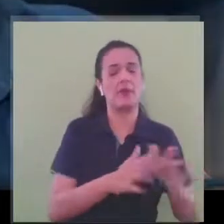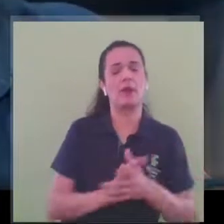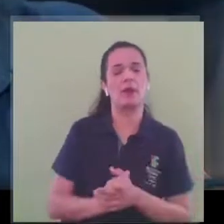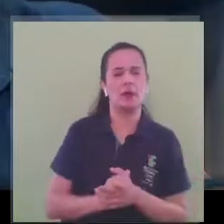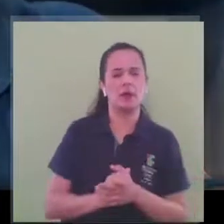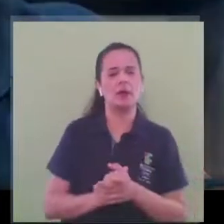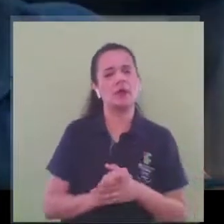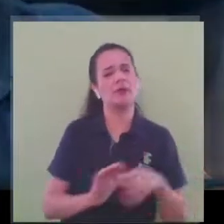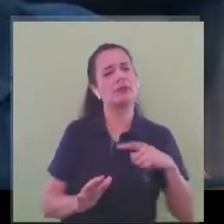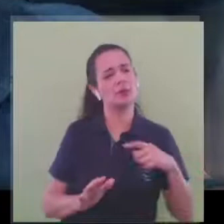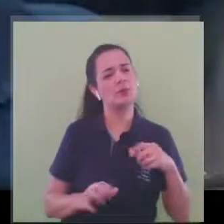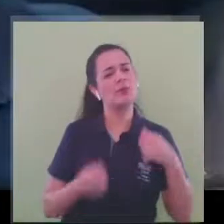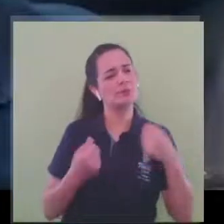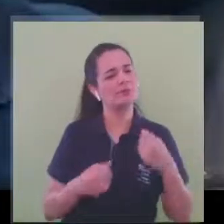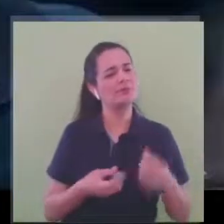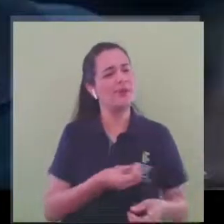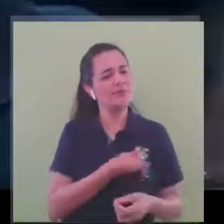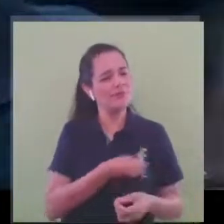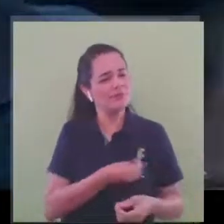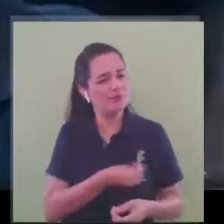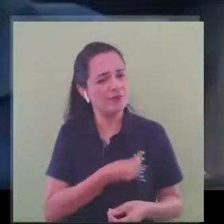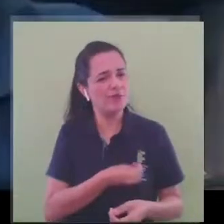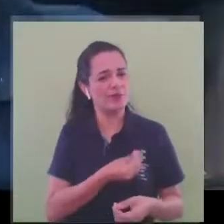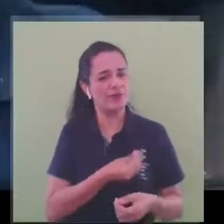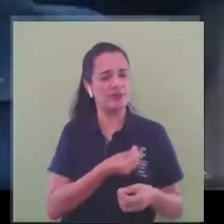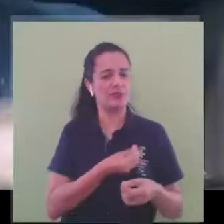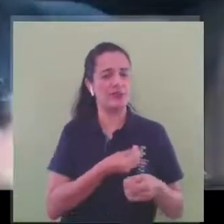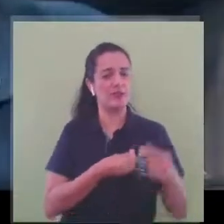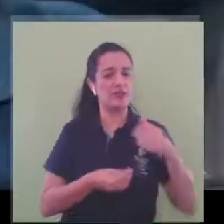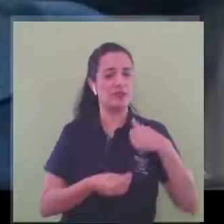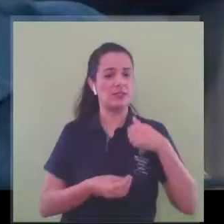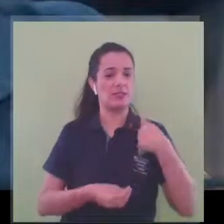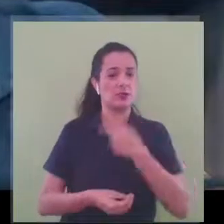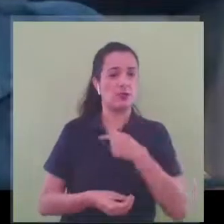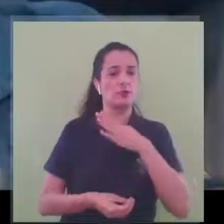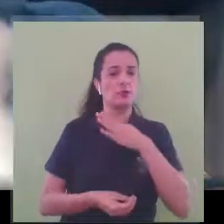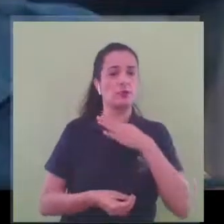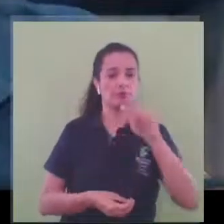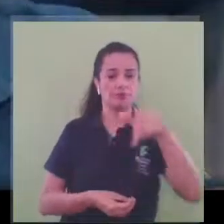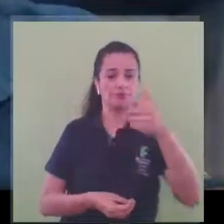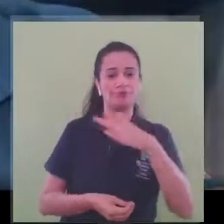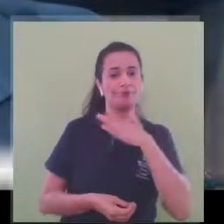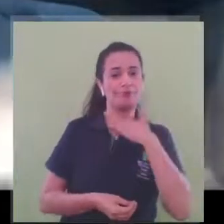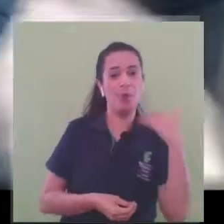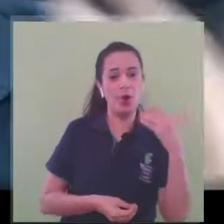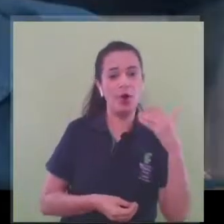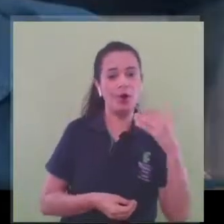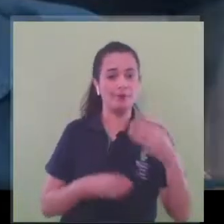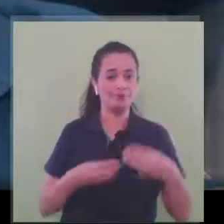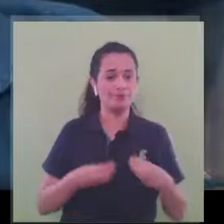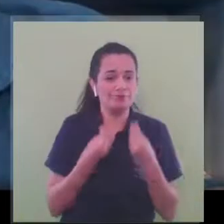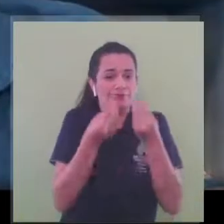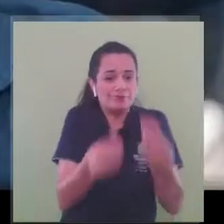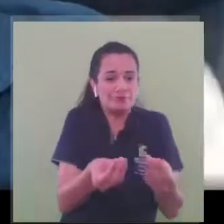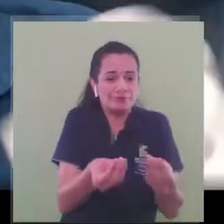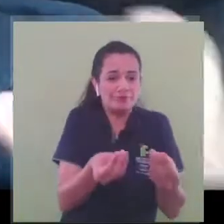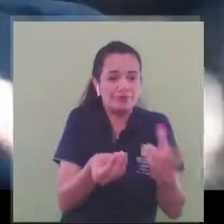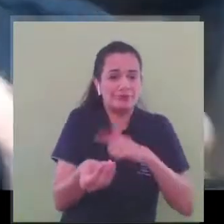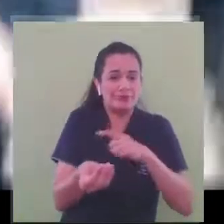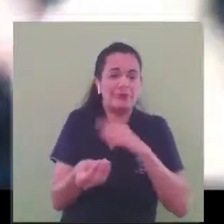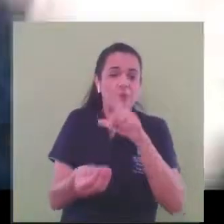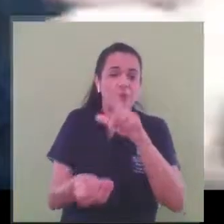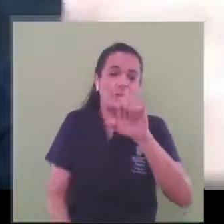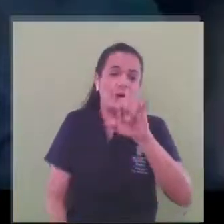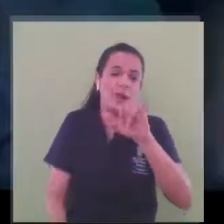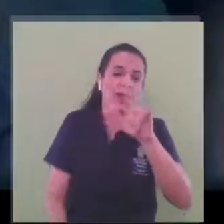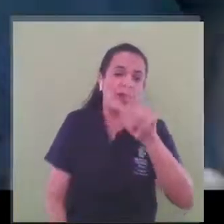vida. Depois que você morrer, o livro ele é para alguém, seja para seus filhos ou para algum leilão ou para um sebo. Então, na medida que